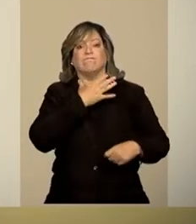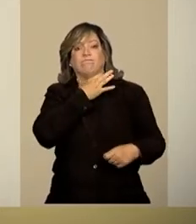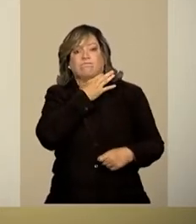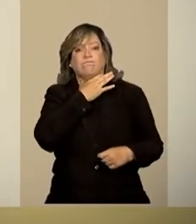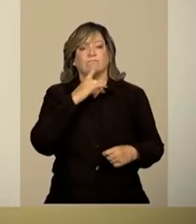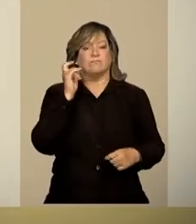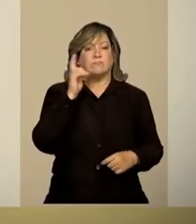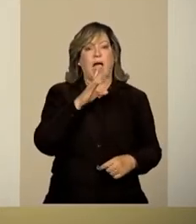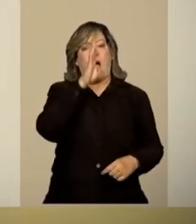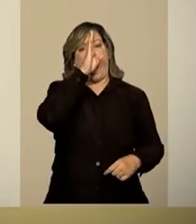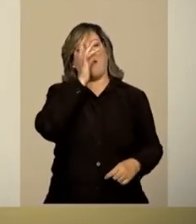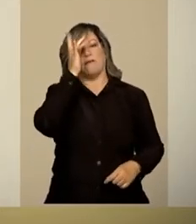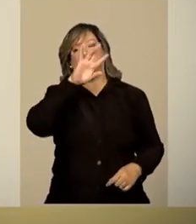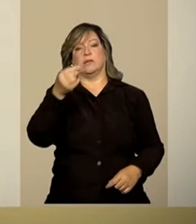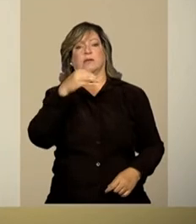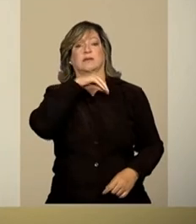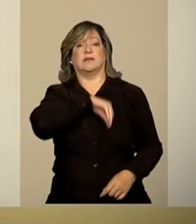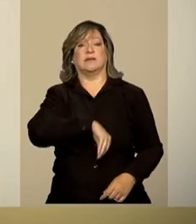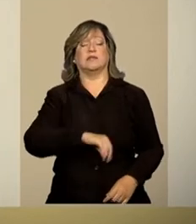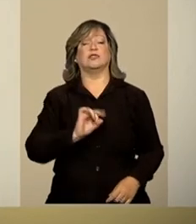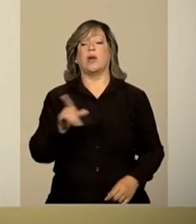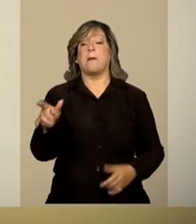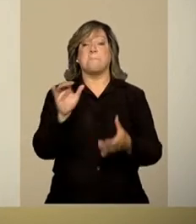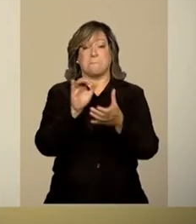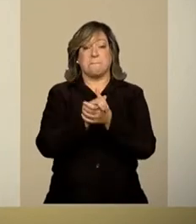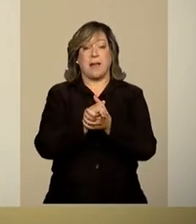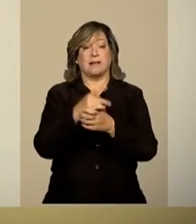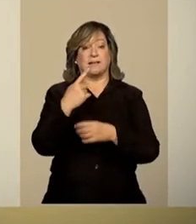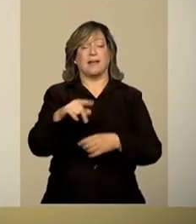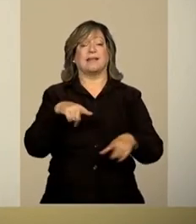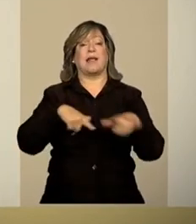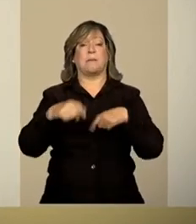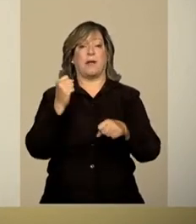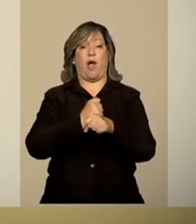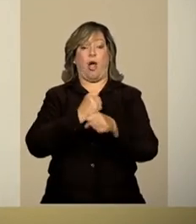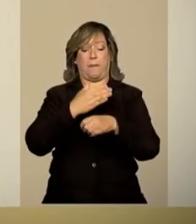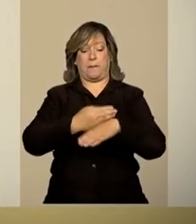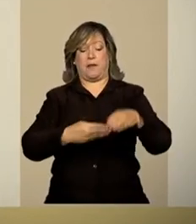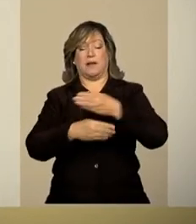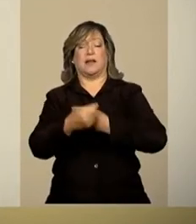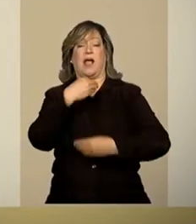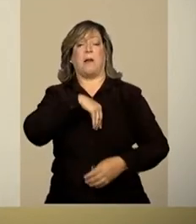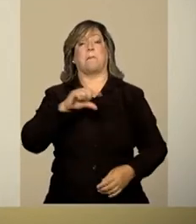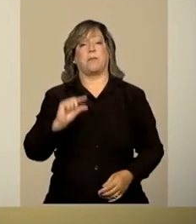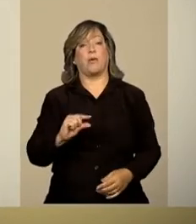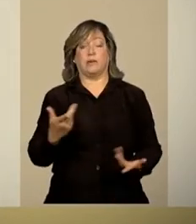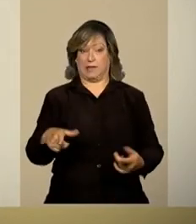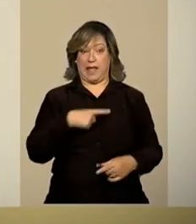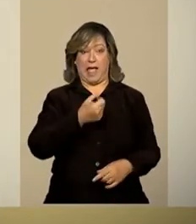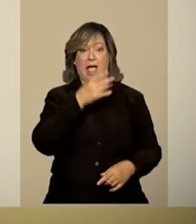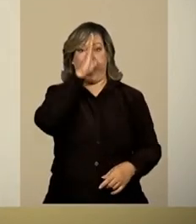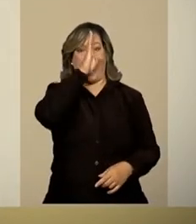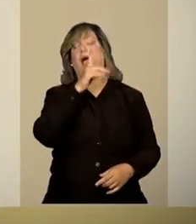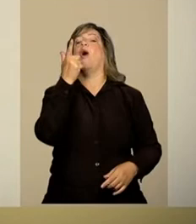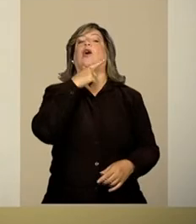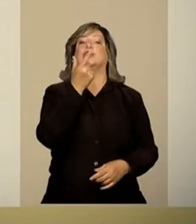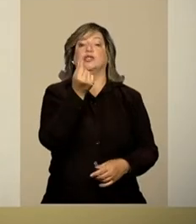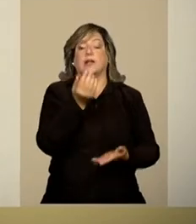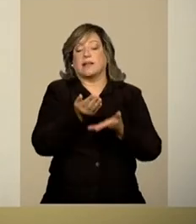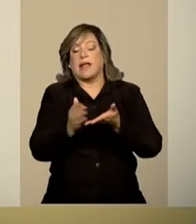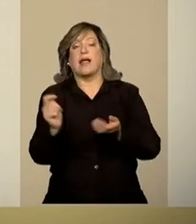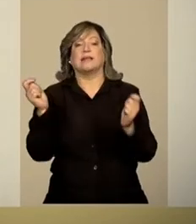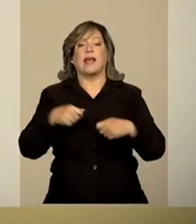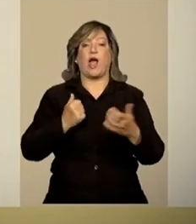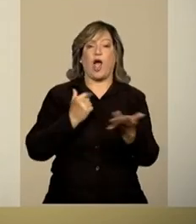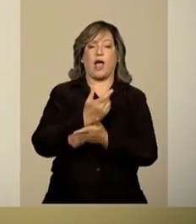apertado a família vive só do salário do marido que é pedreiro com o remédio de graça elas conseguem comprar mais frutas